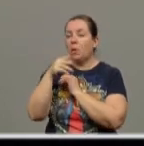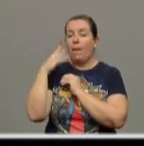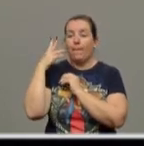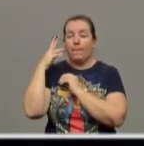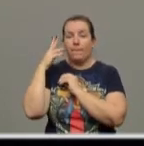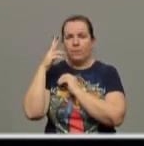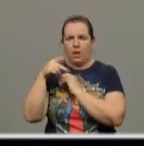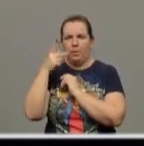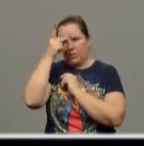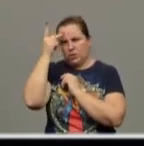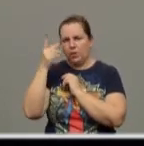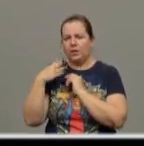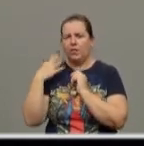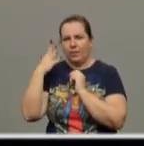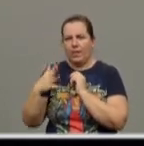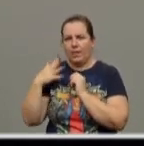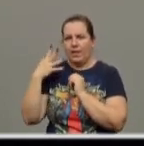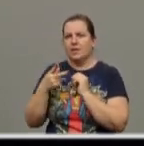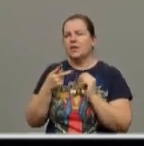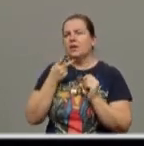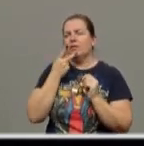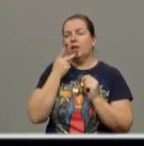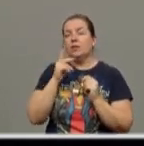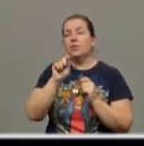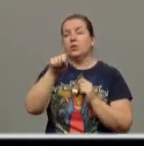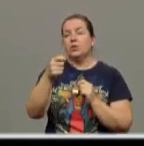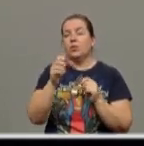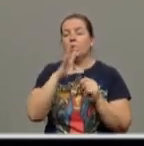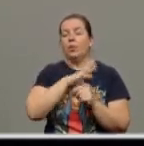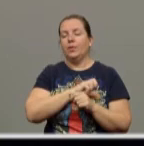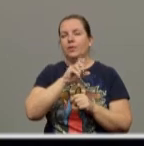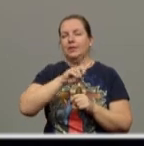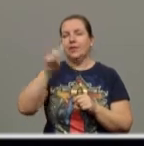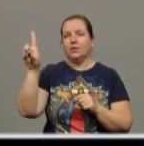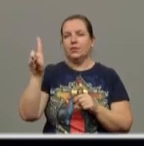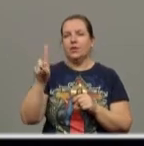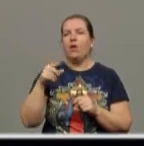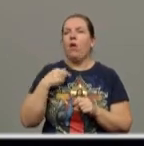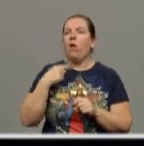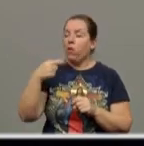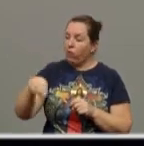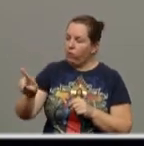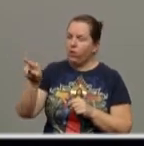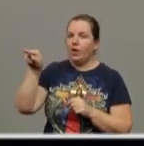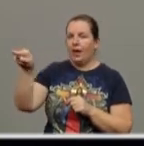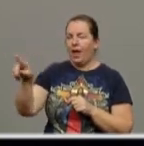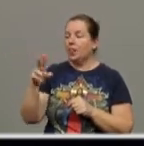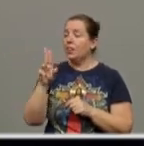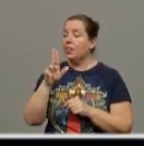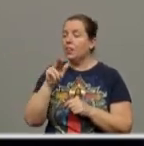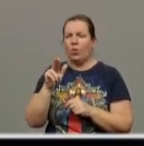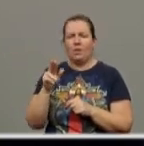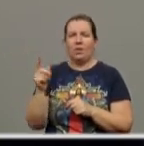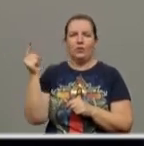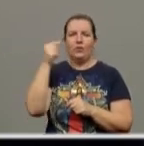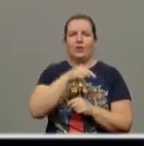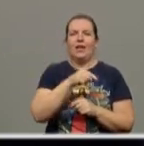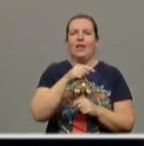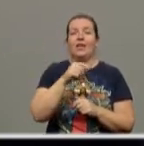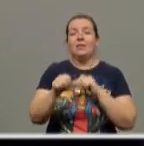Deus. Chorei tanto naquele grupo de oração, que eu fui para lá, nunca mais voltei, e ainda me tornei